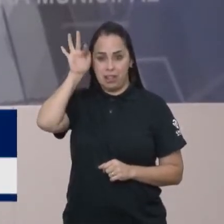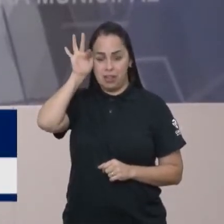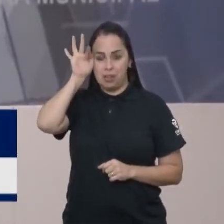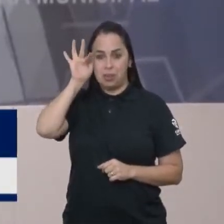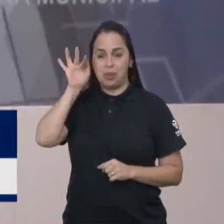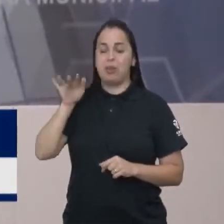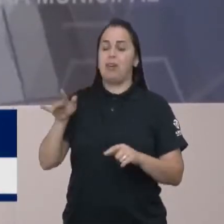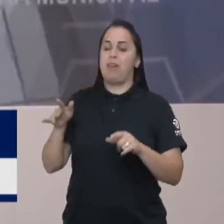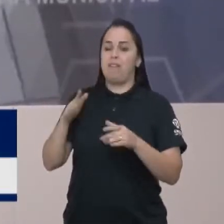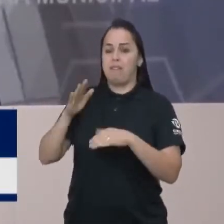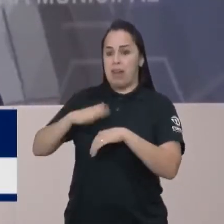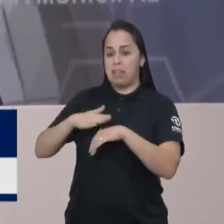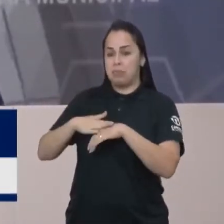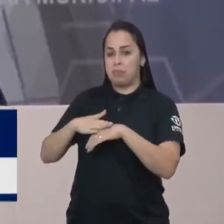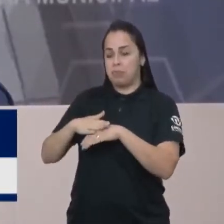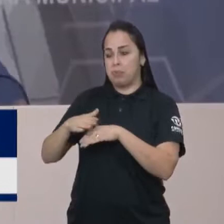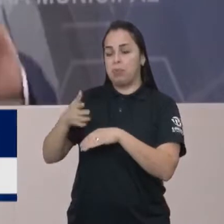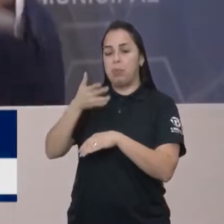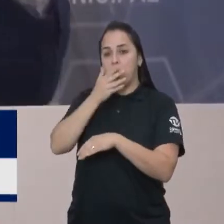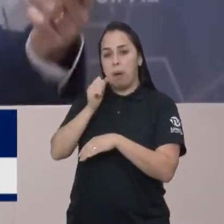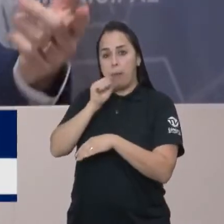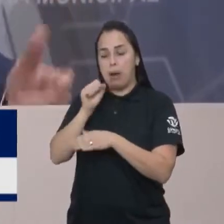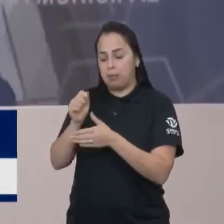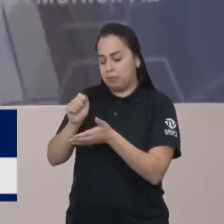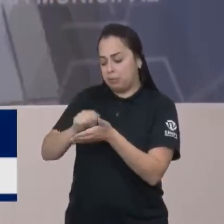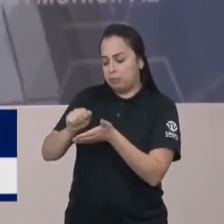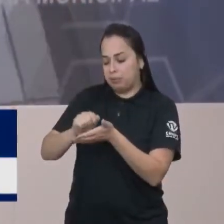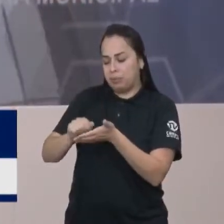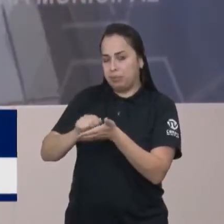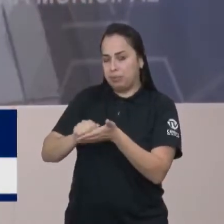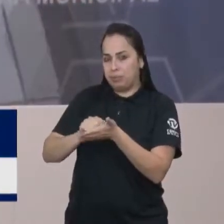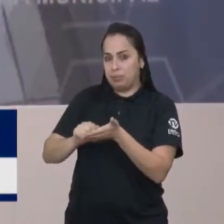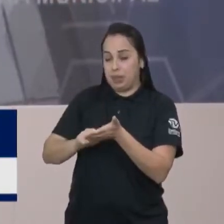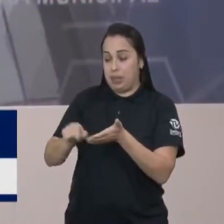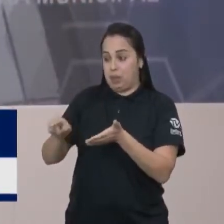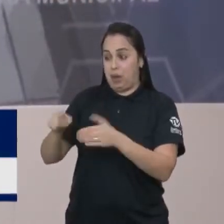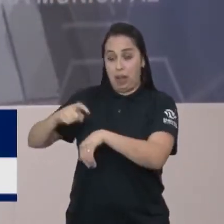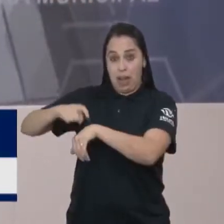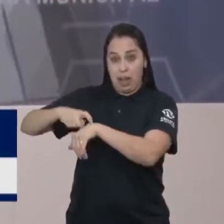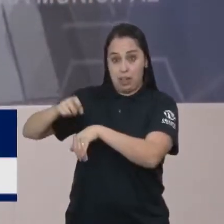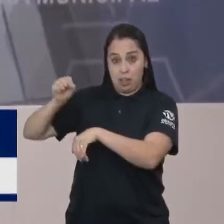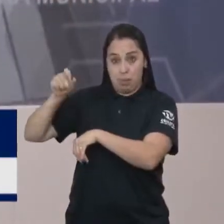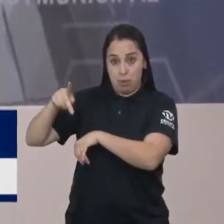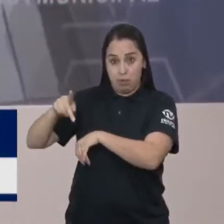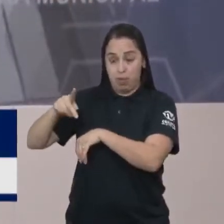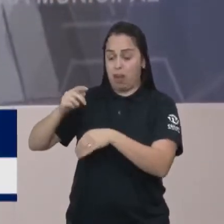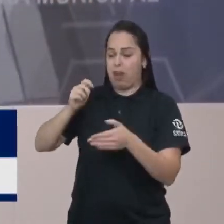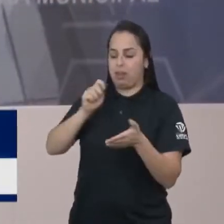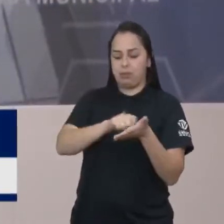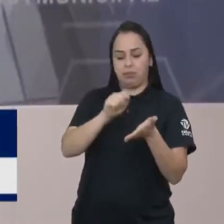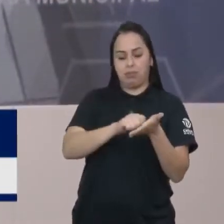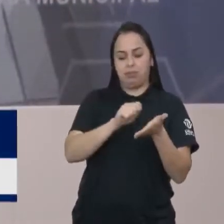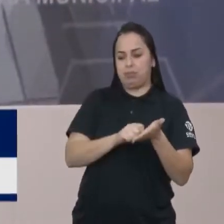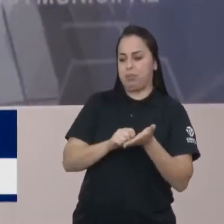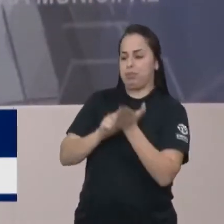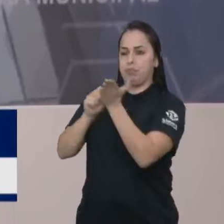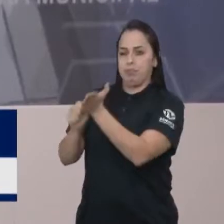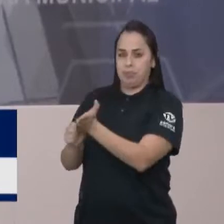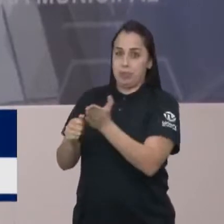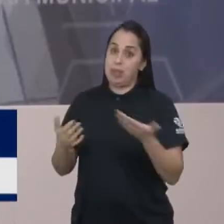uma dedicatória de um livro que ele deu para o meu pai, quando meu pai fez a aposentadoria, quando meu pai se aposentou. Aqui eu vou ter que